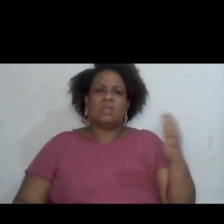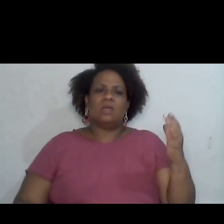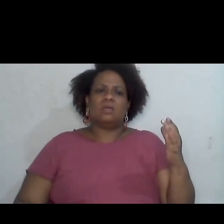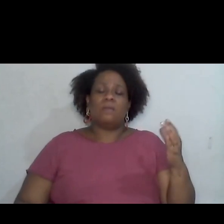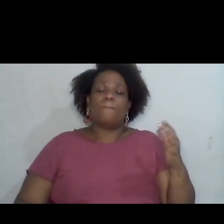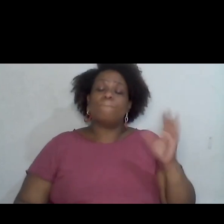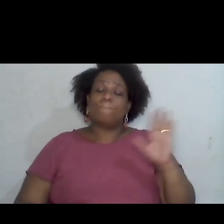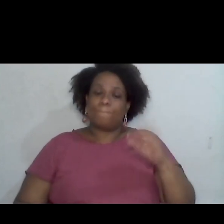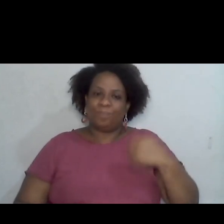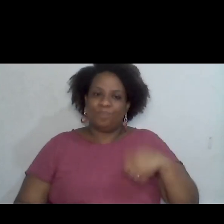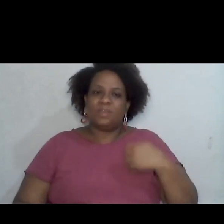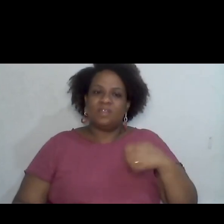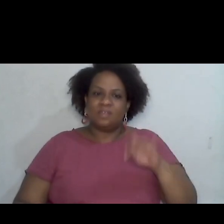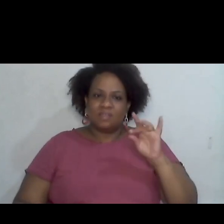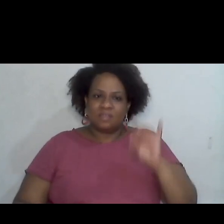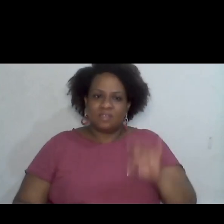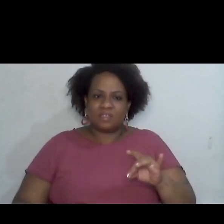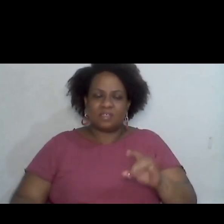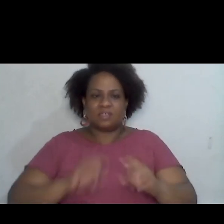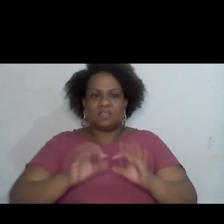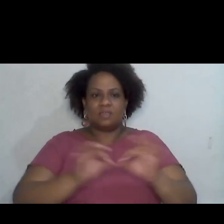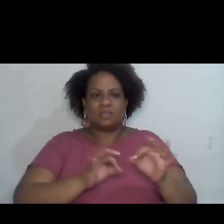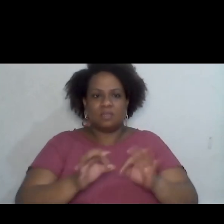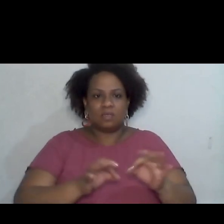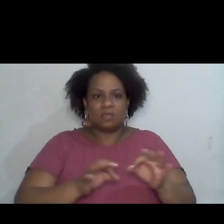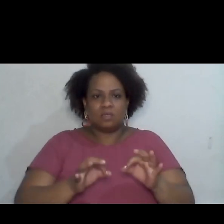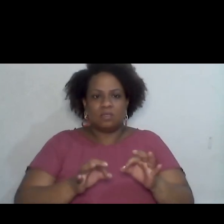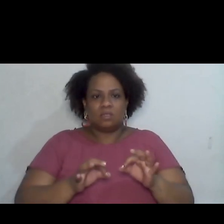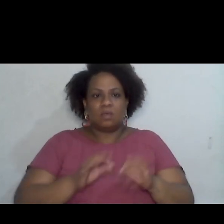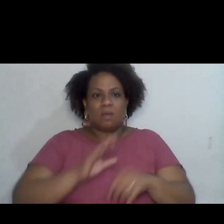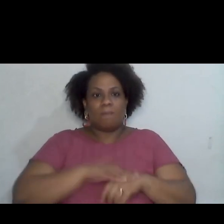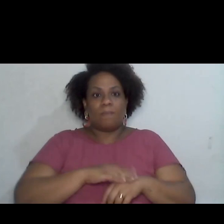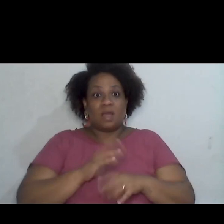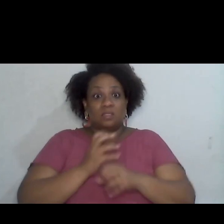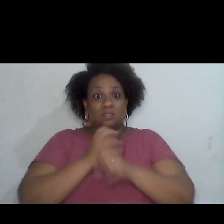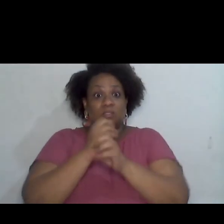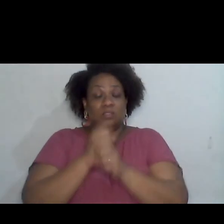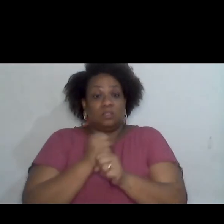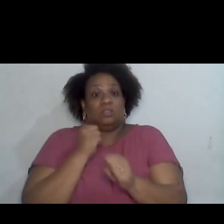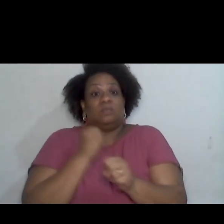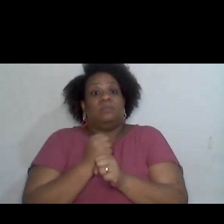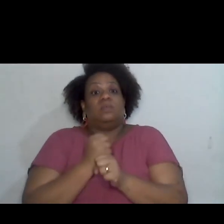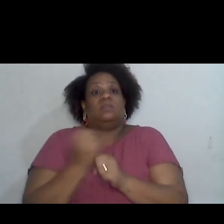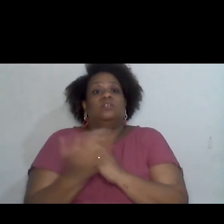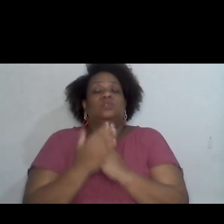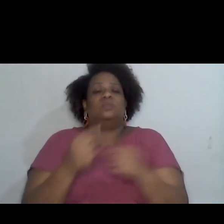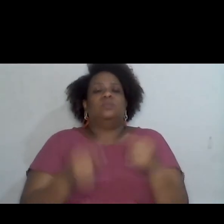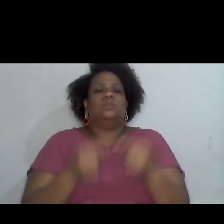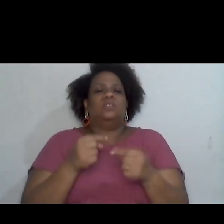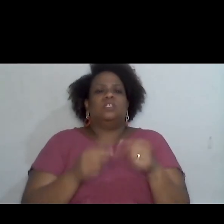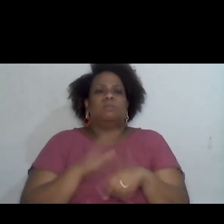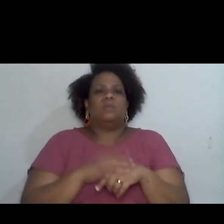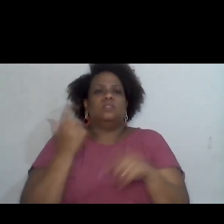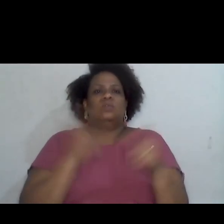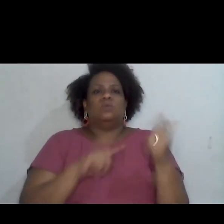de fato, de organização, porque isso vai nos ajudar a ter mais orçamento, isso nos ajuda a que as políticas tenham mais continuidade, não